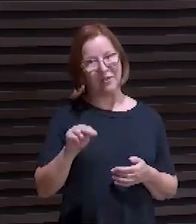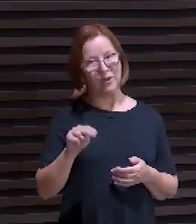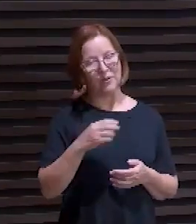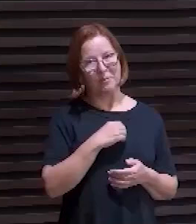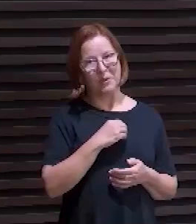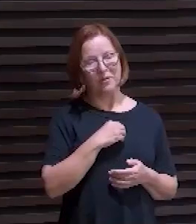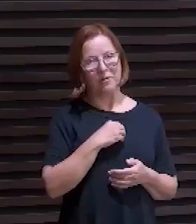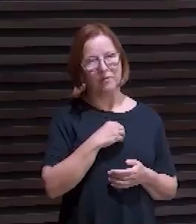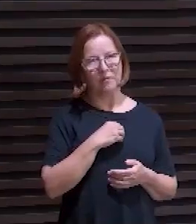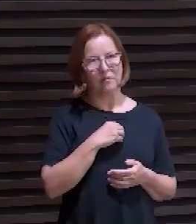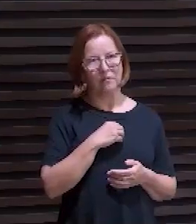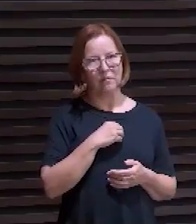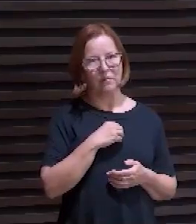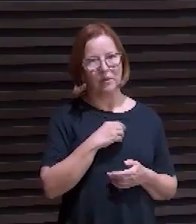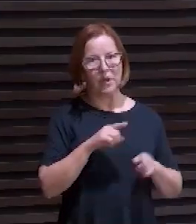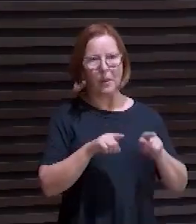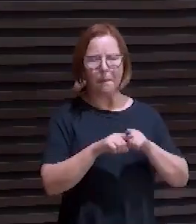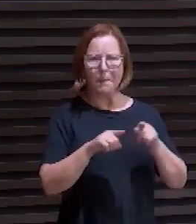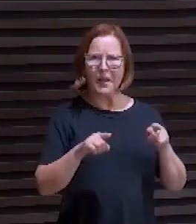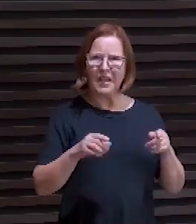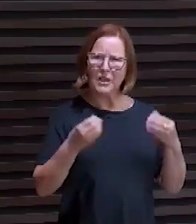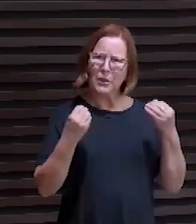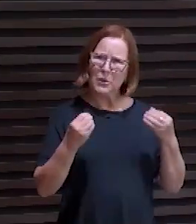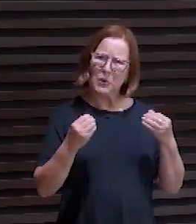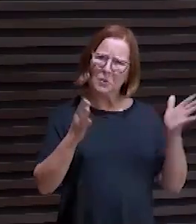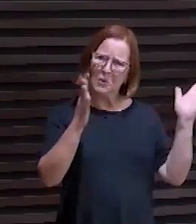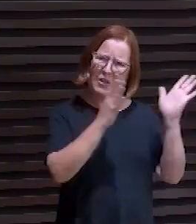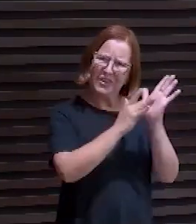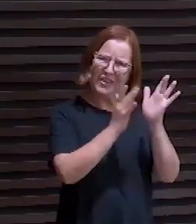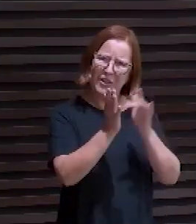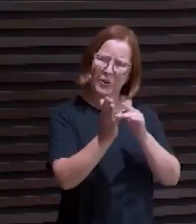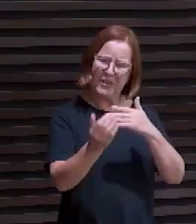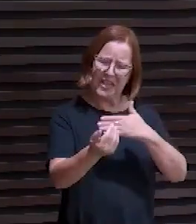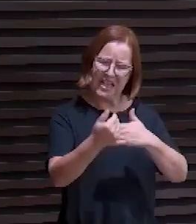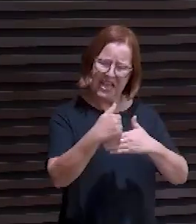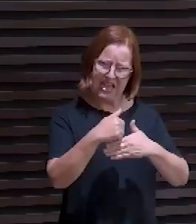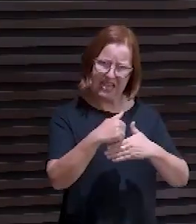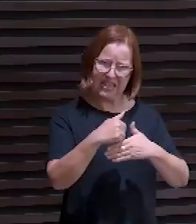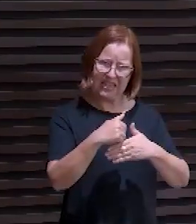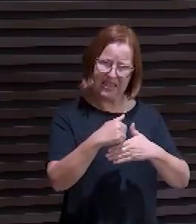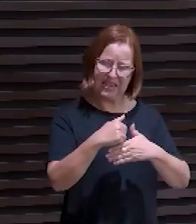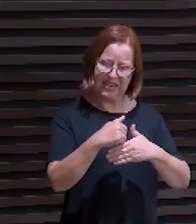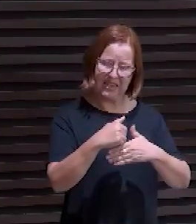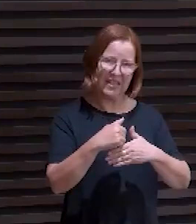Mas como é que ele entra na raça humana sem pecado?